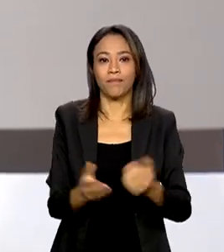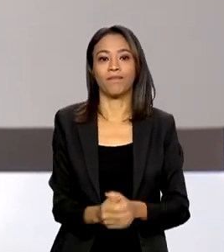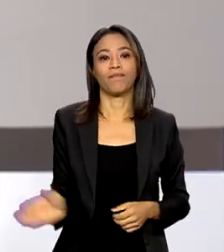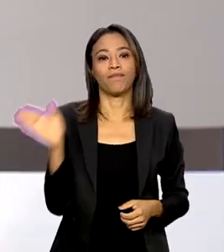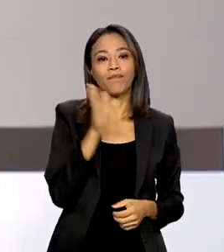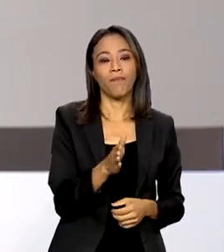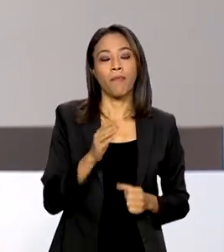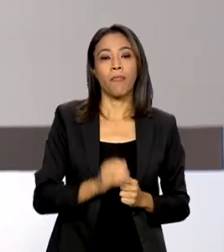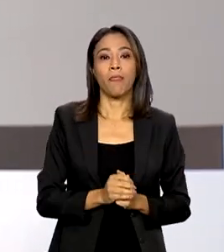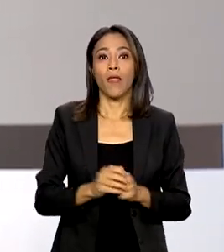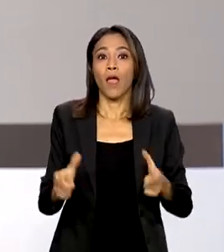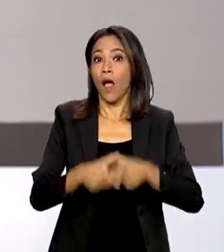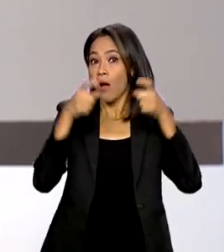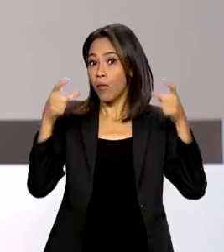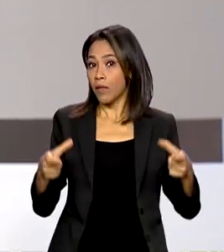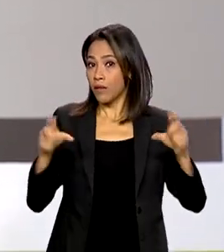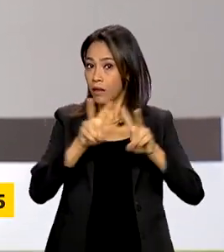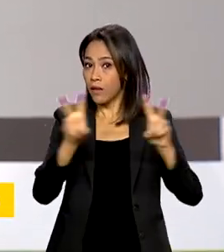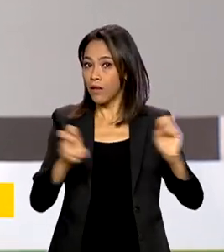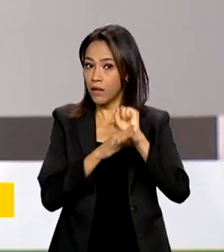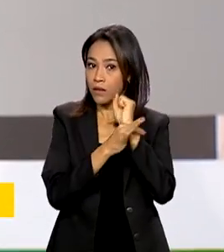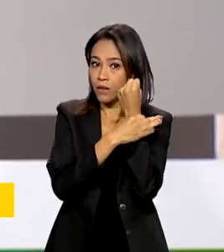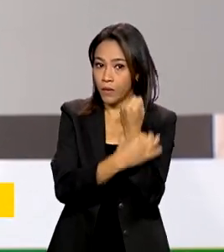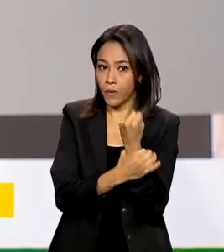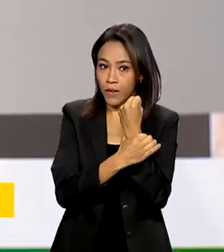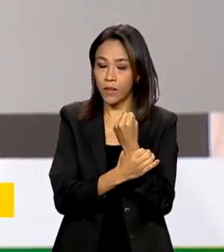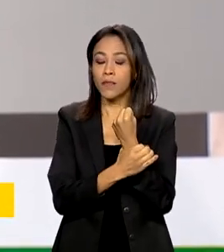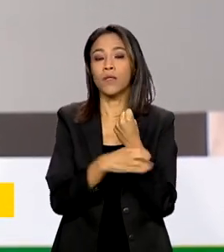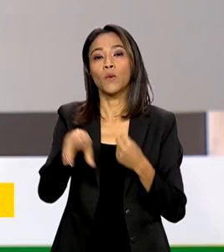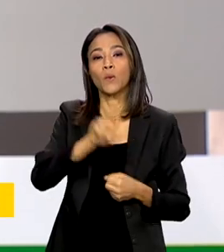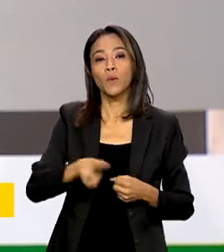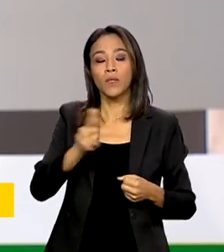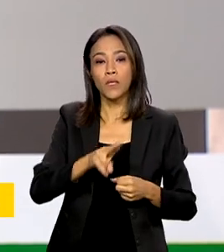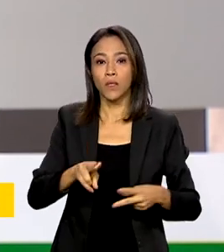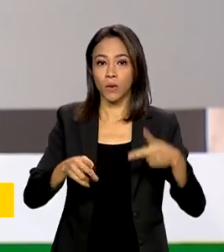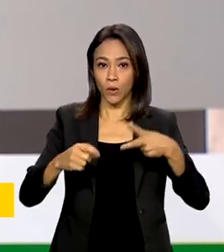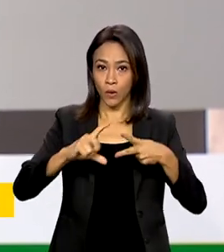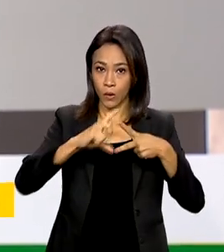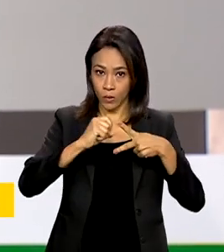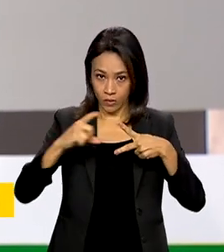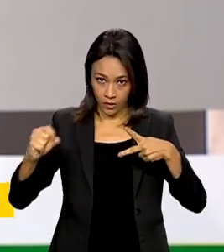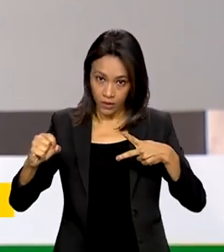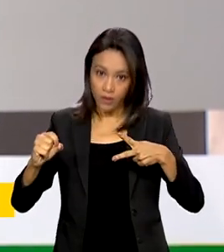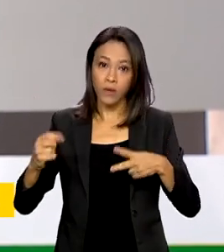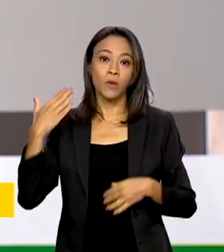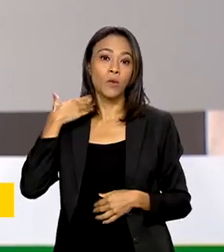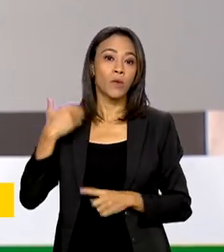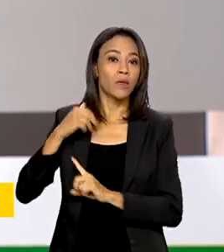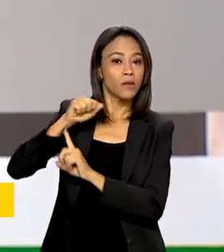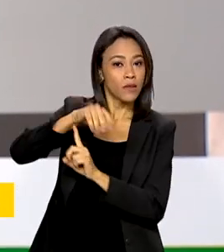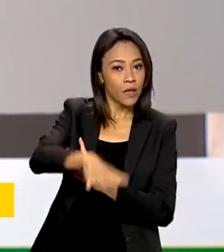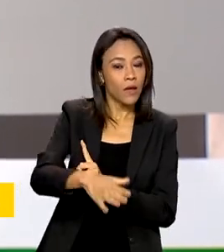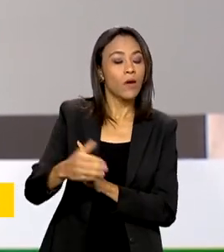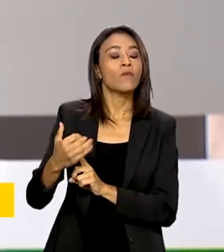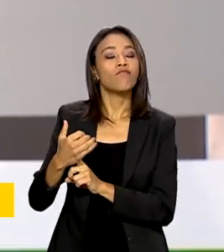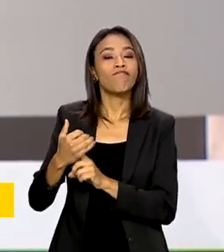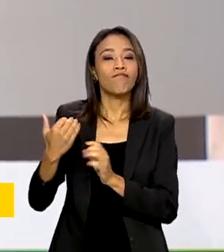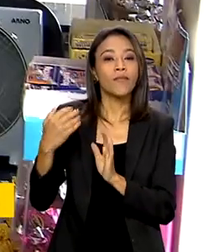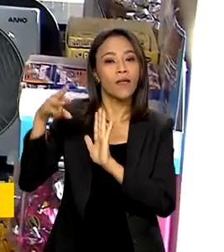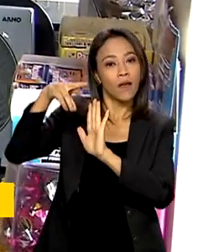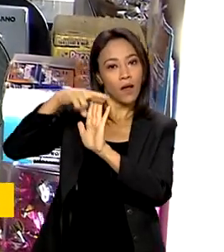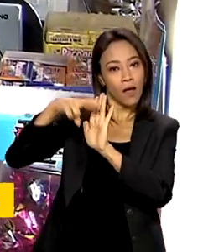Para aumentar a segurança nas transações feitas por meio do Pix, o Banco Central anunciou medidas para reduzir